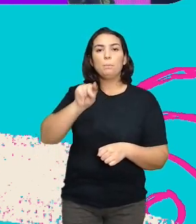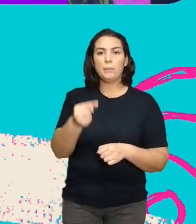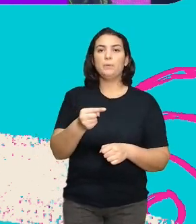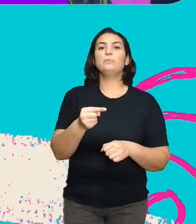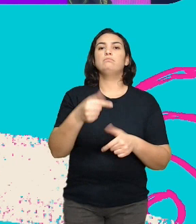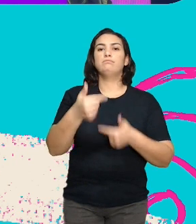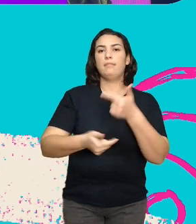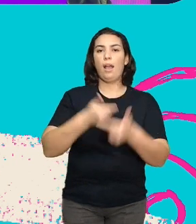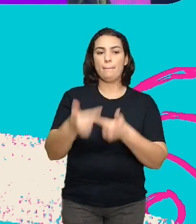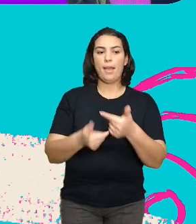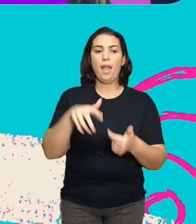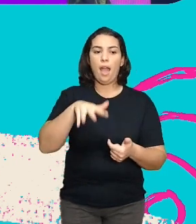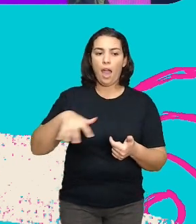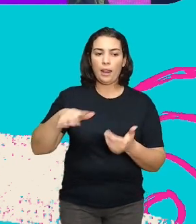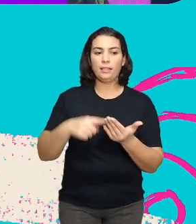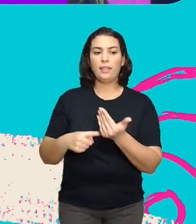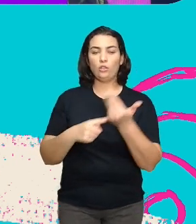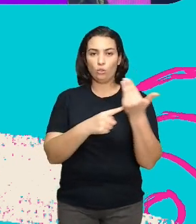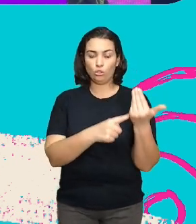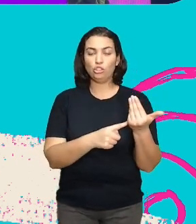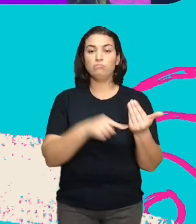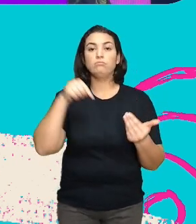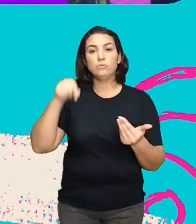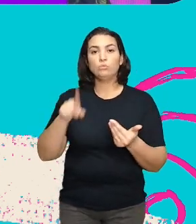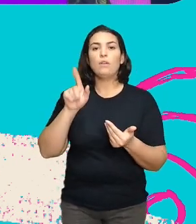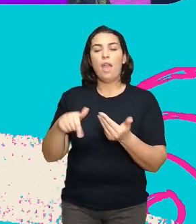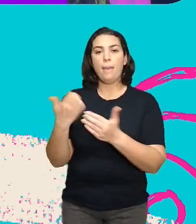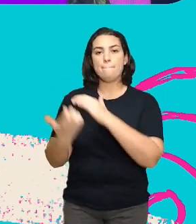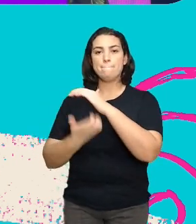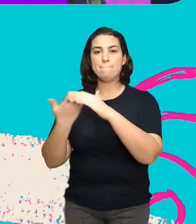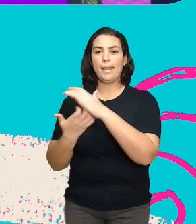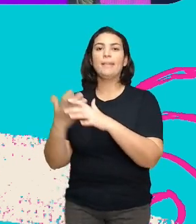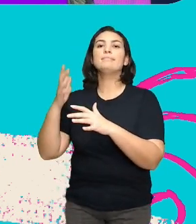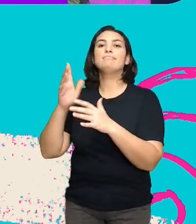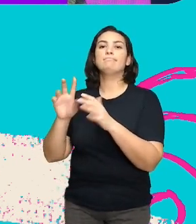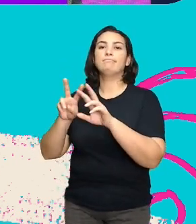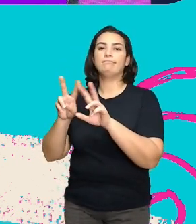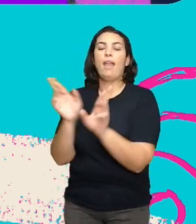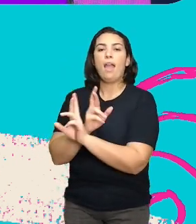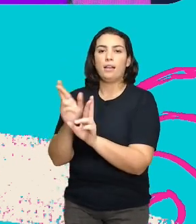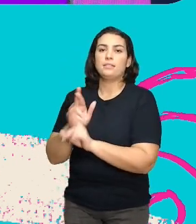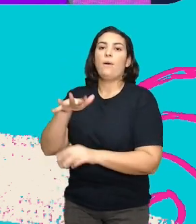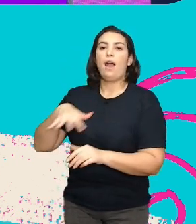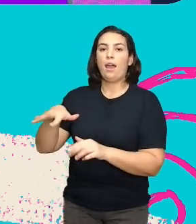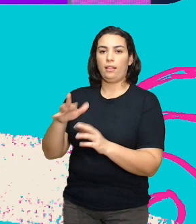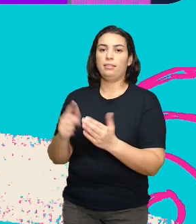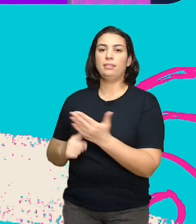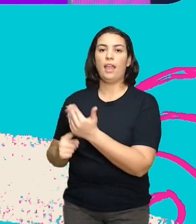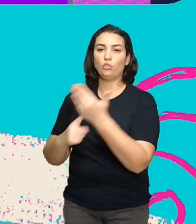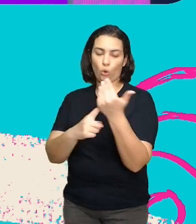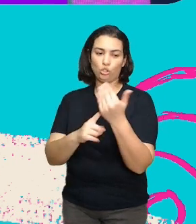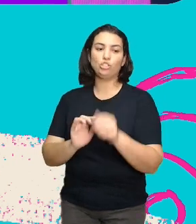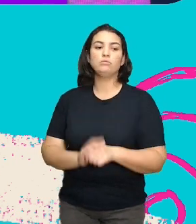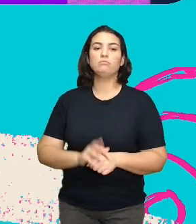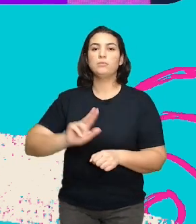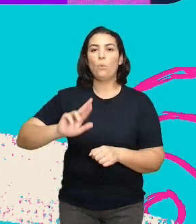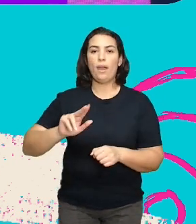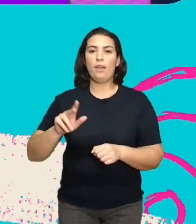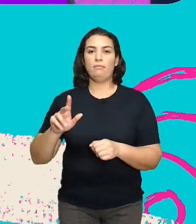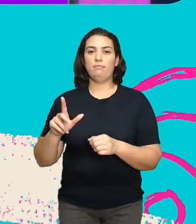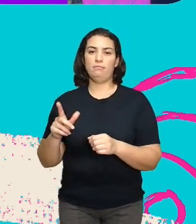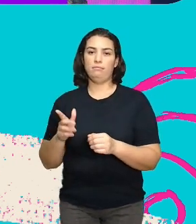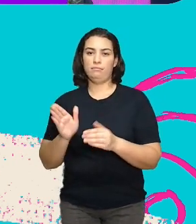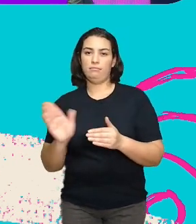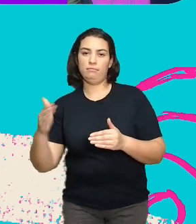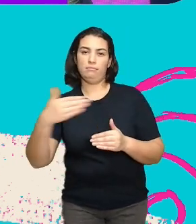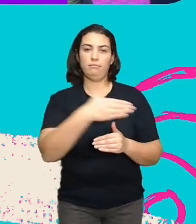isso diretamente, empresas que se dizem empresas de tecnologia, sem contar esse atravessamento indireto que a gente percebe que em